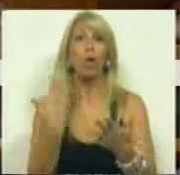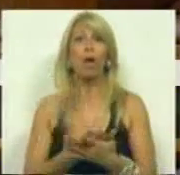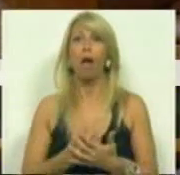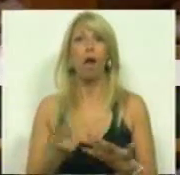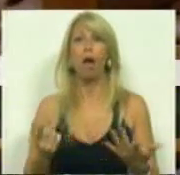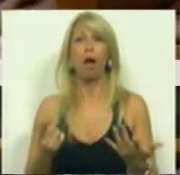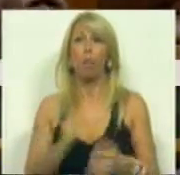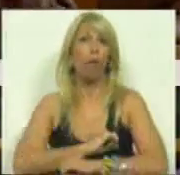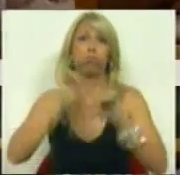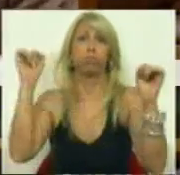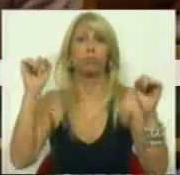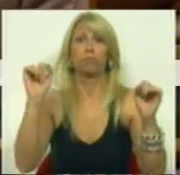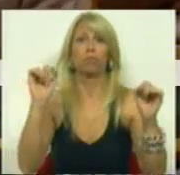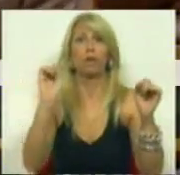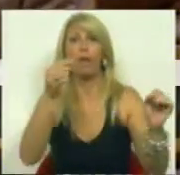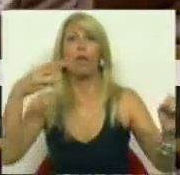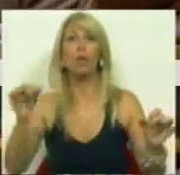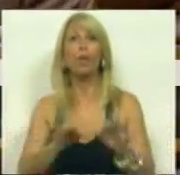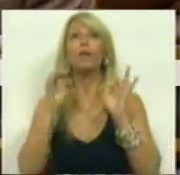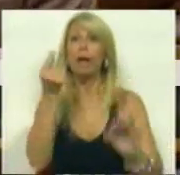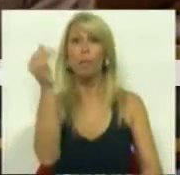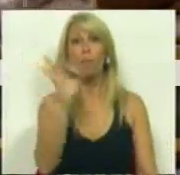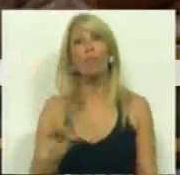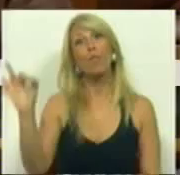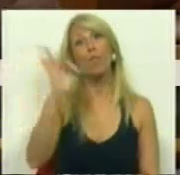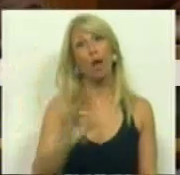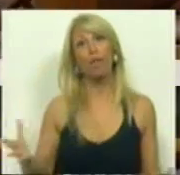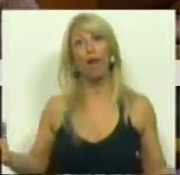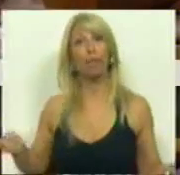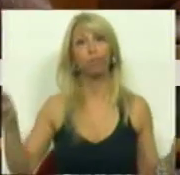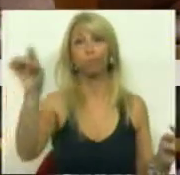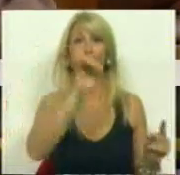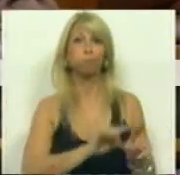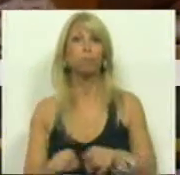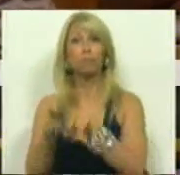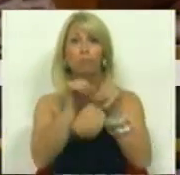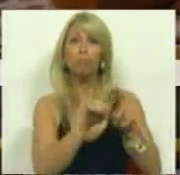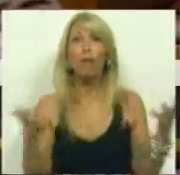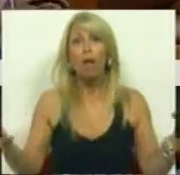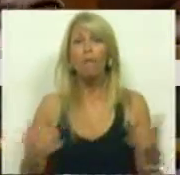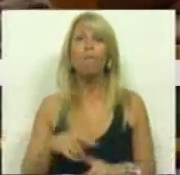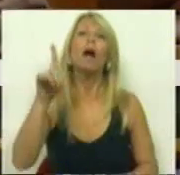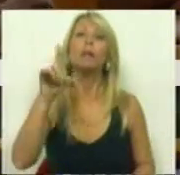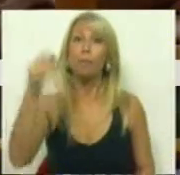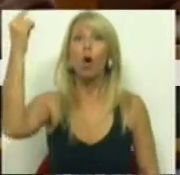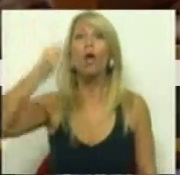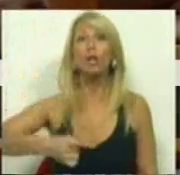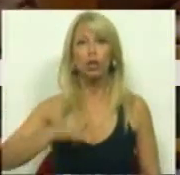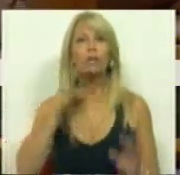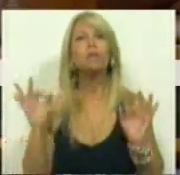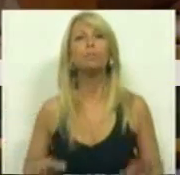o euro como moeda corrente, mas também é uma exigência